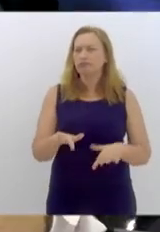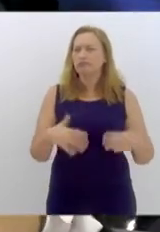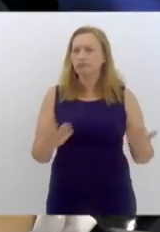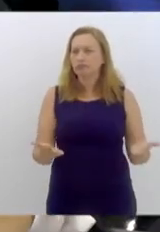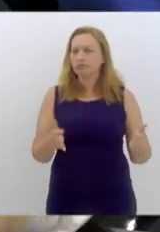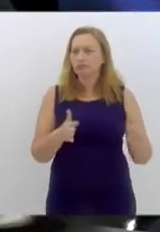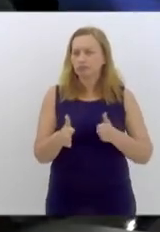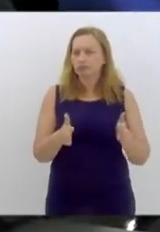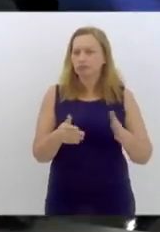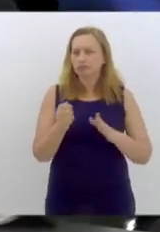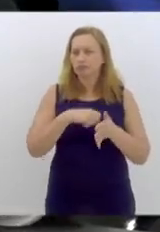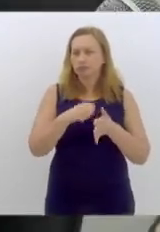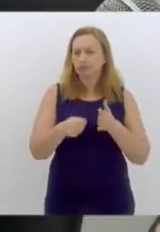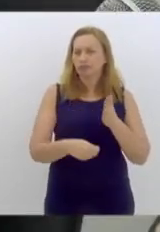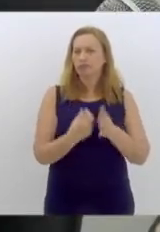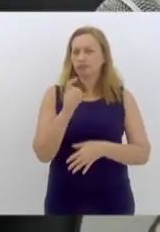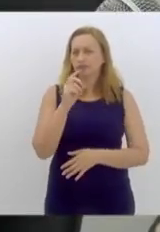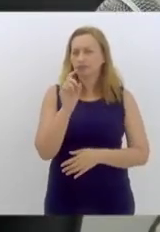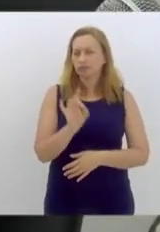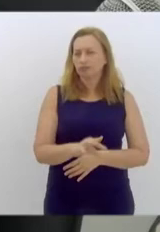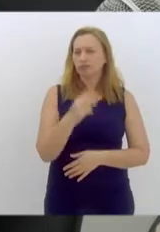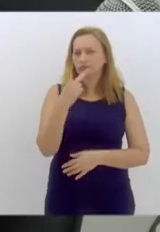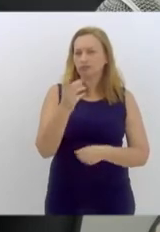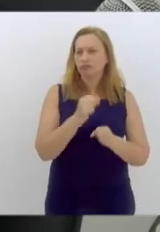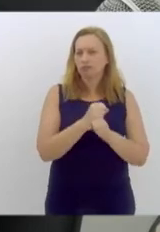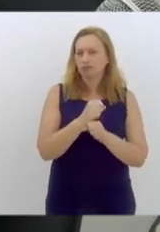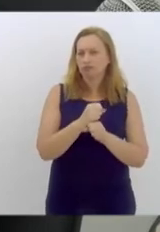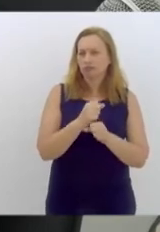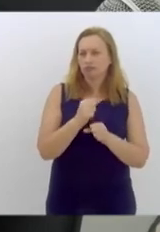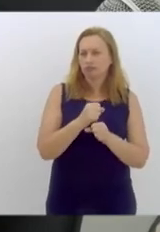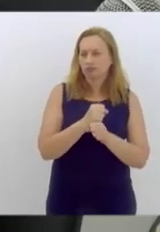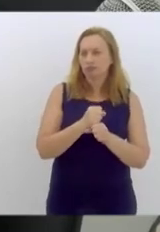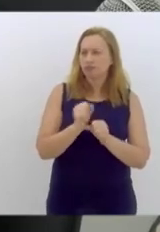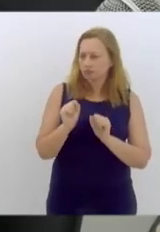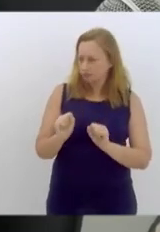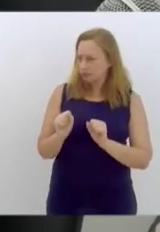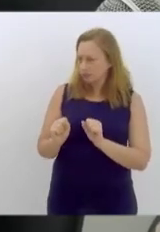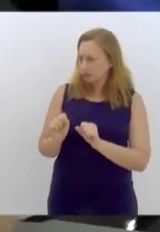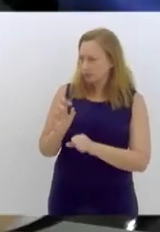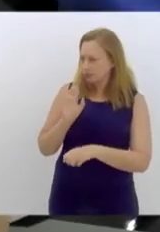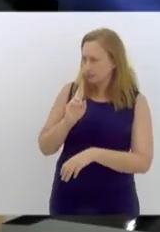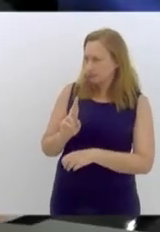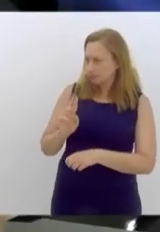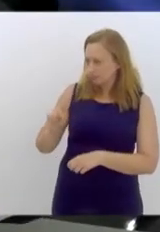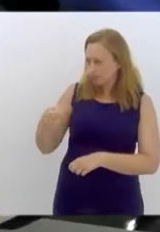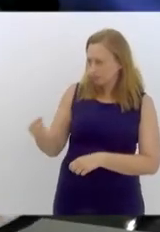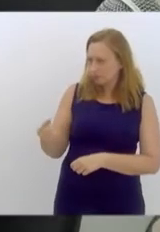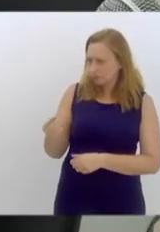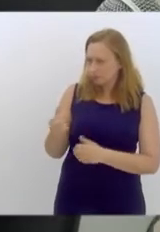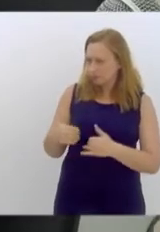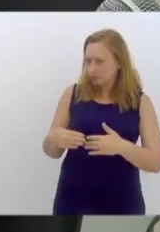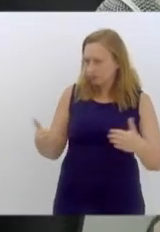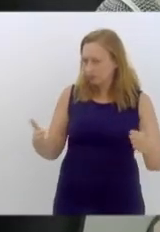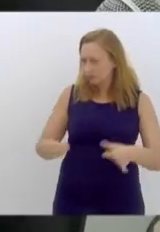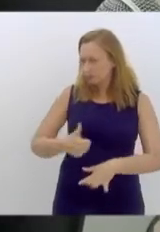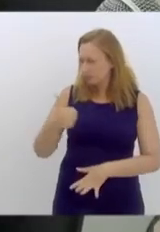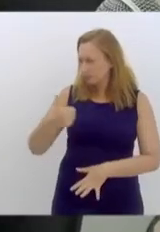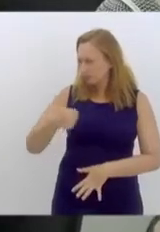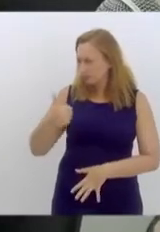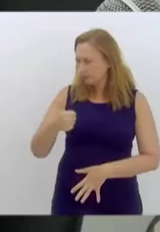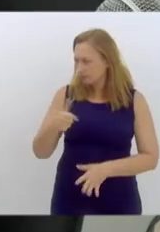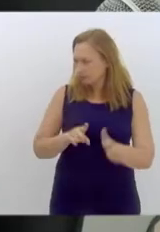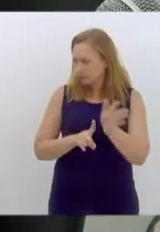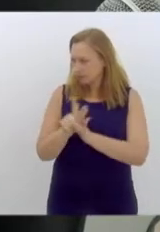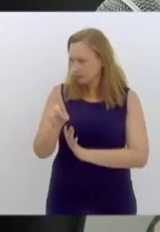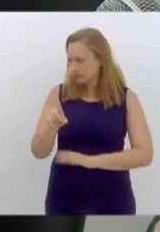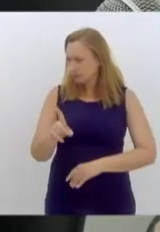Sim, eu queria só pedir para responder depois dos índices, pode ser? Pode ser, claro. A gente vai abrir com essa primeira